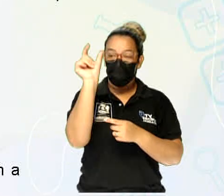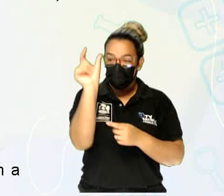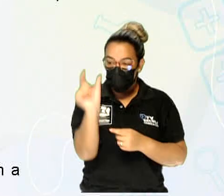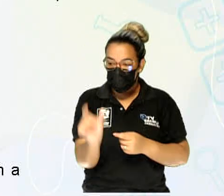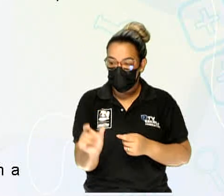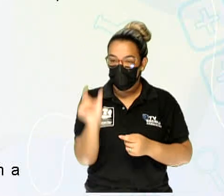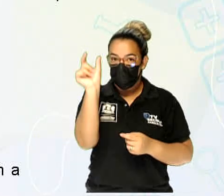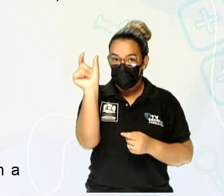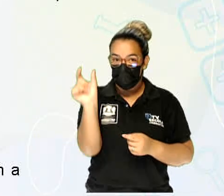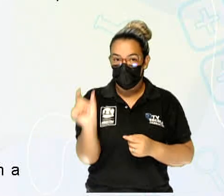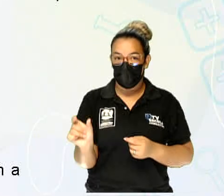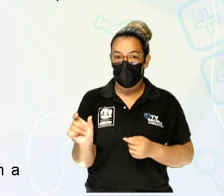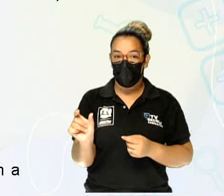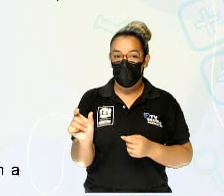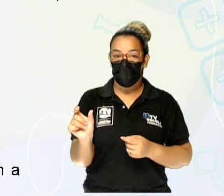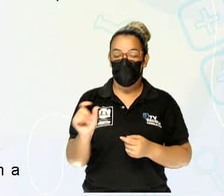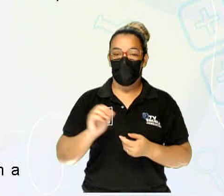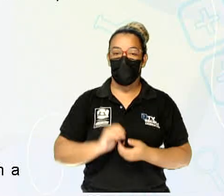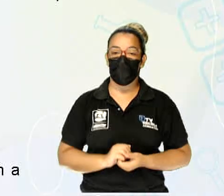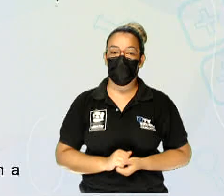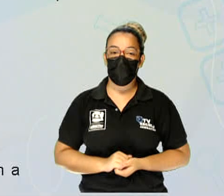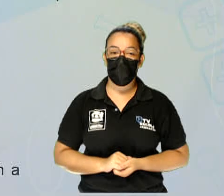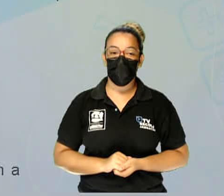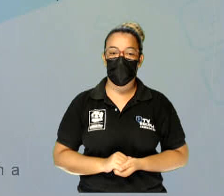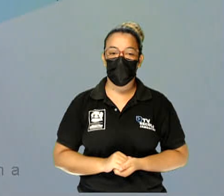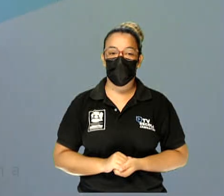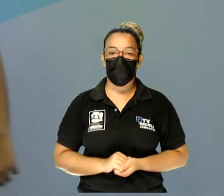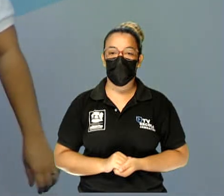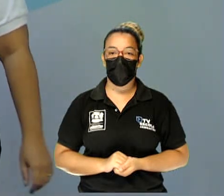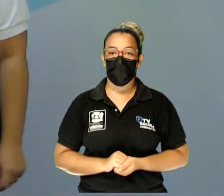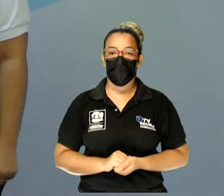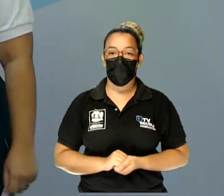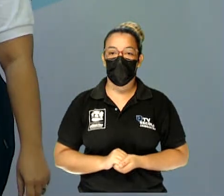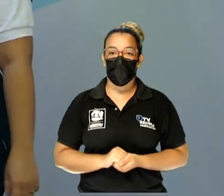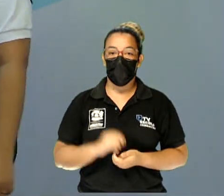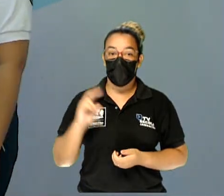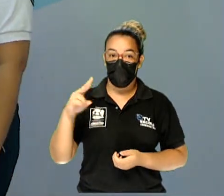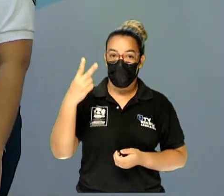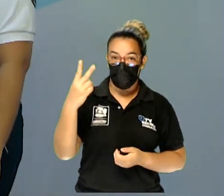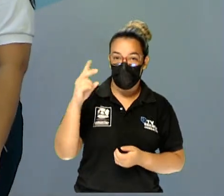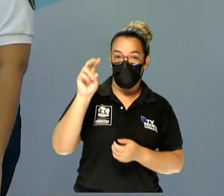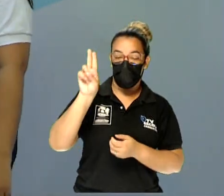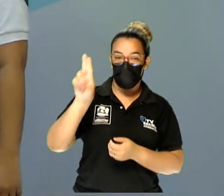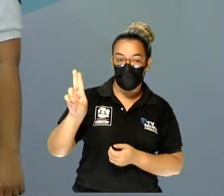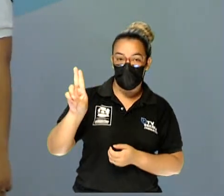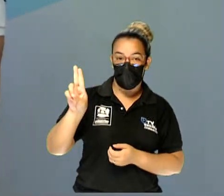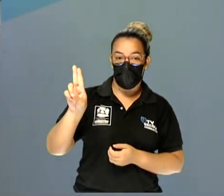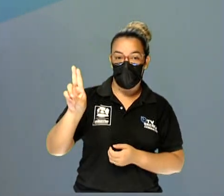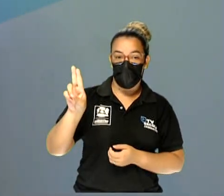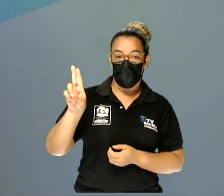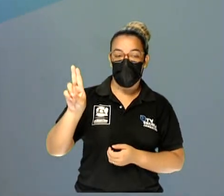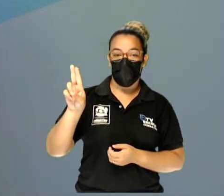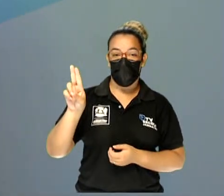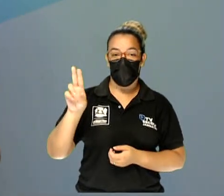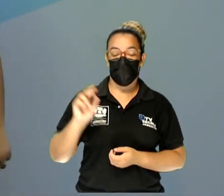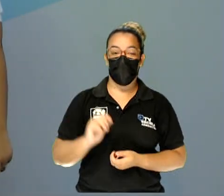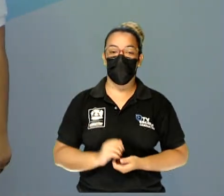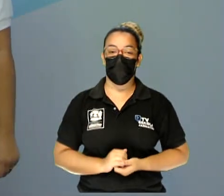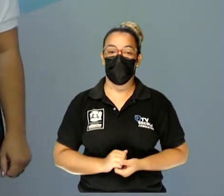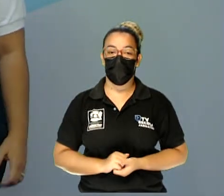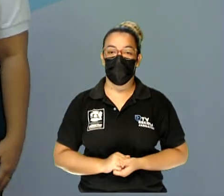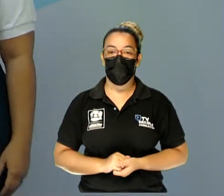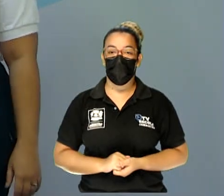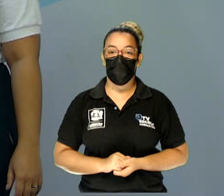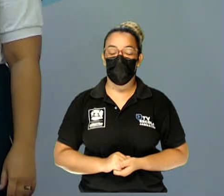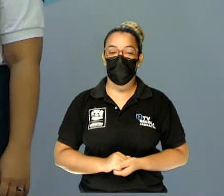a barrinha. E ficou ainda, 2 unidades. Estão vendo aqui? Vou colocar as minhas